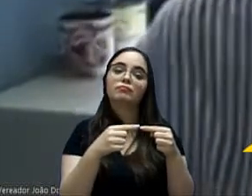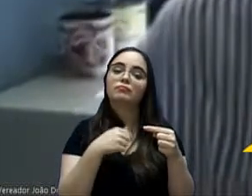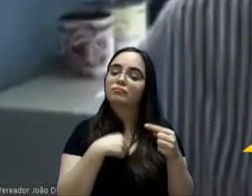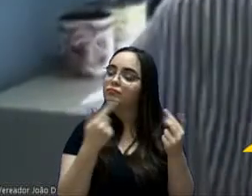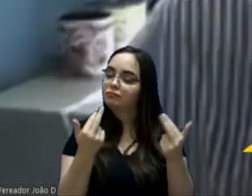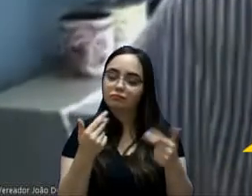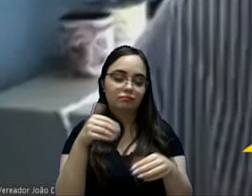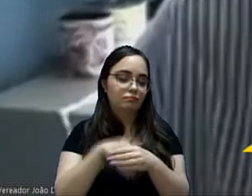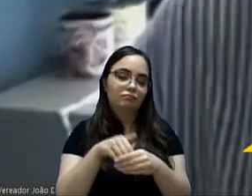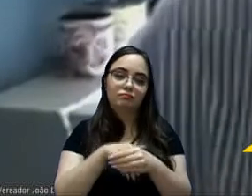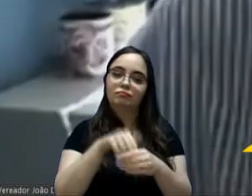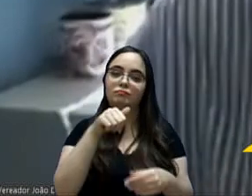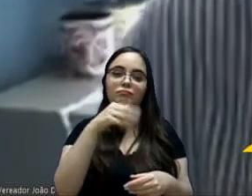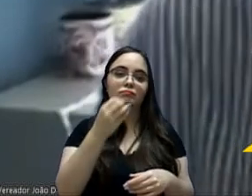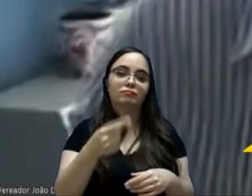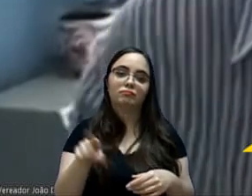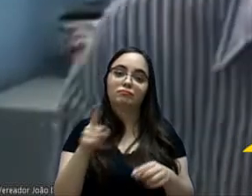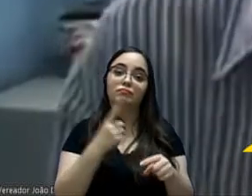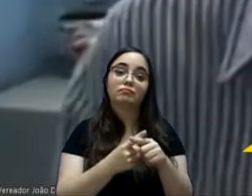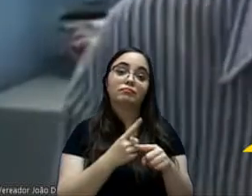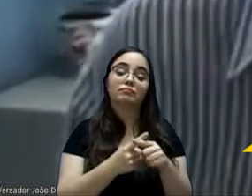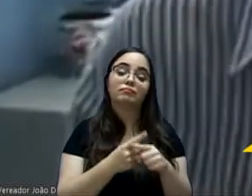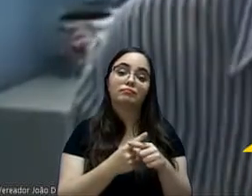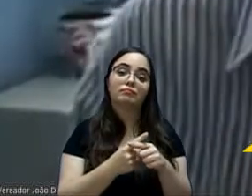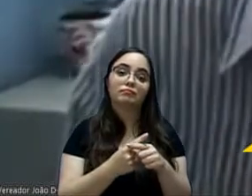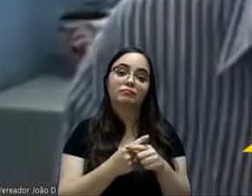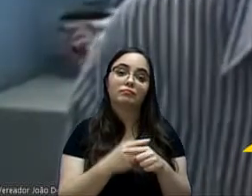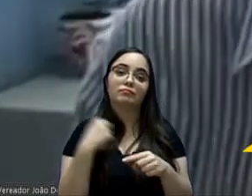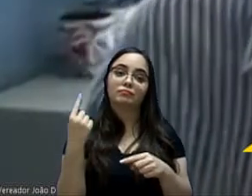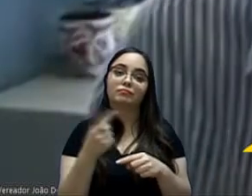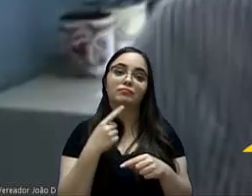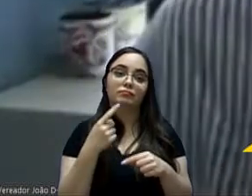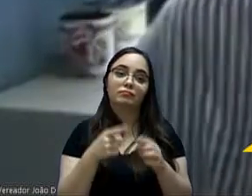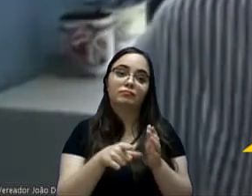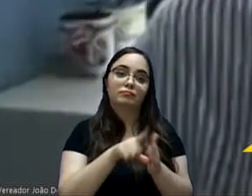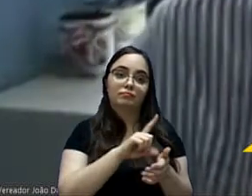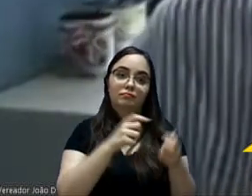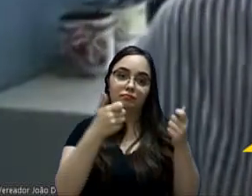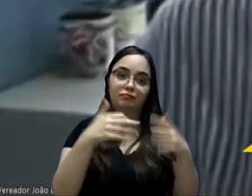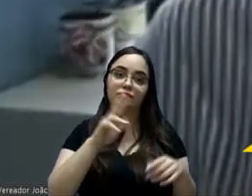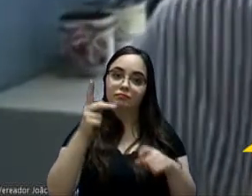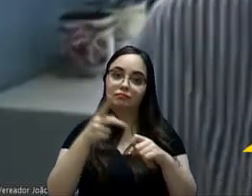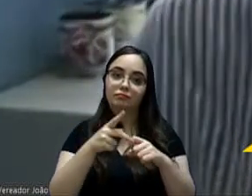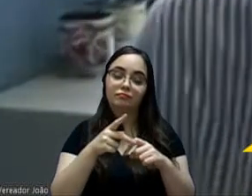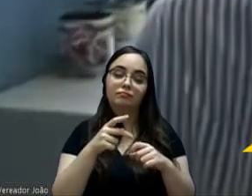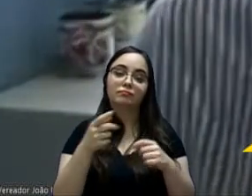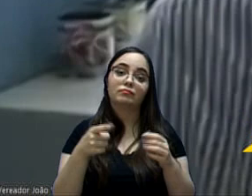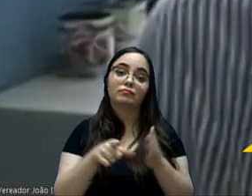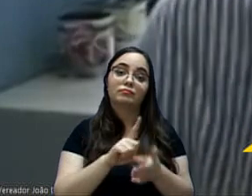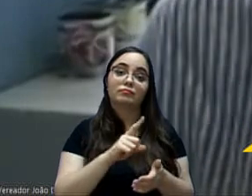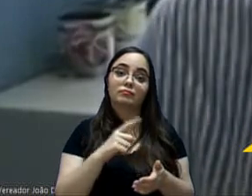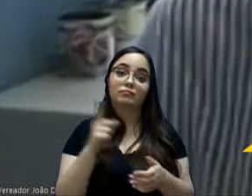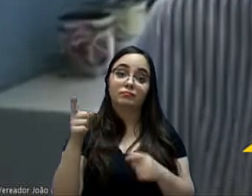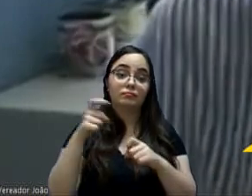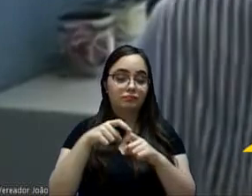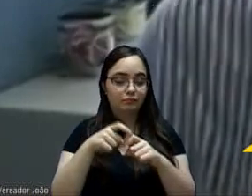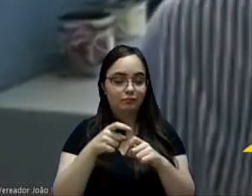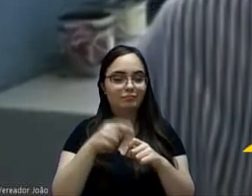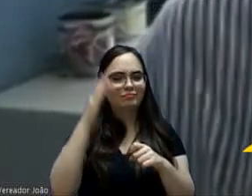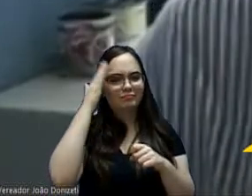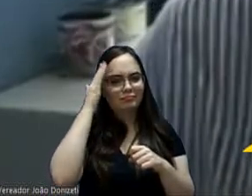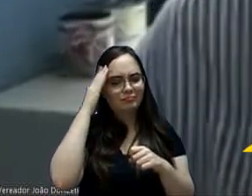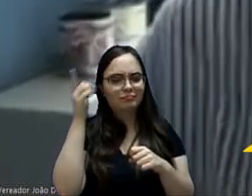votaria contra ela, porque não nos cabe, como foi explicado muito bem pelo doutor Hélio, que é médico, que